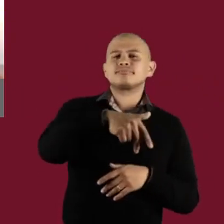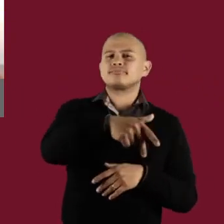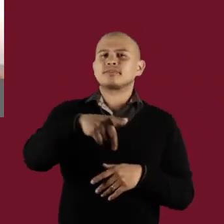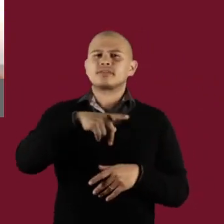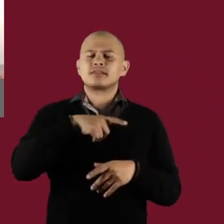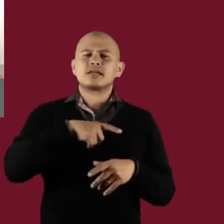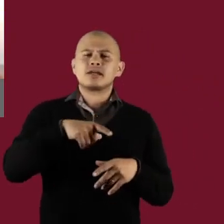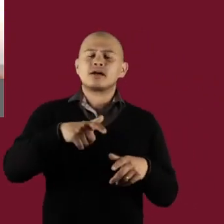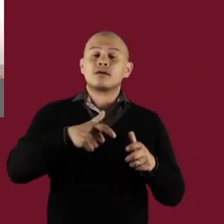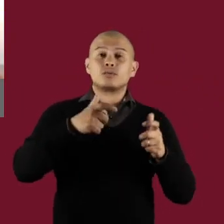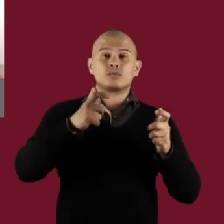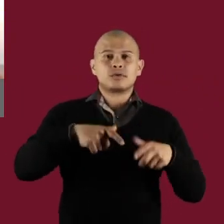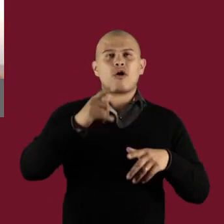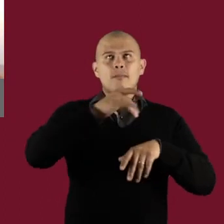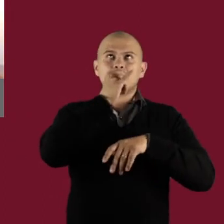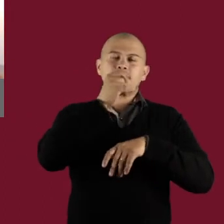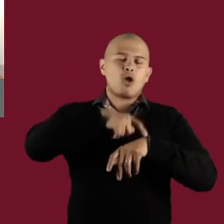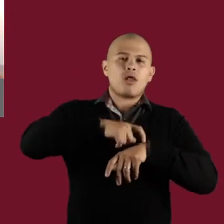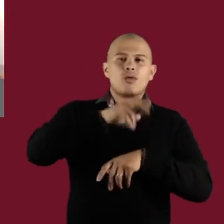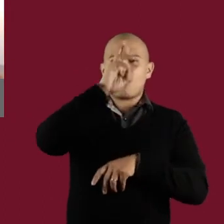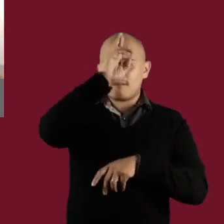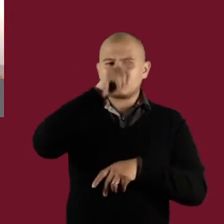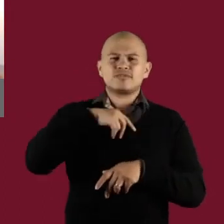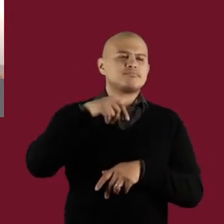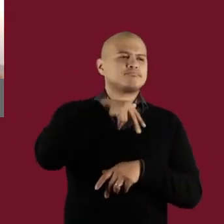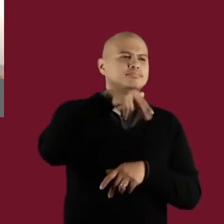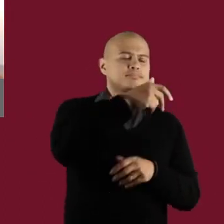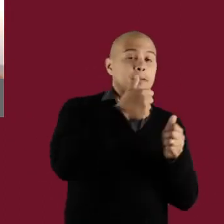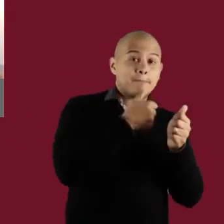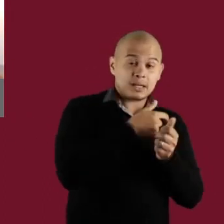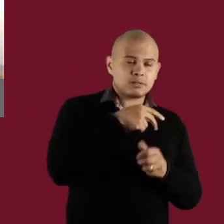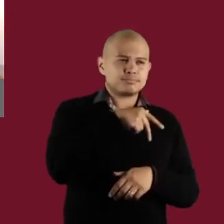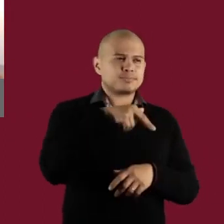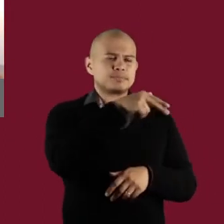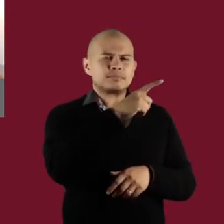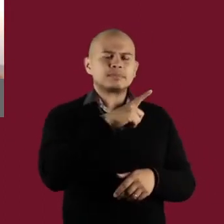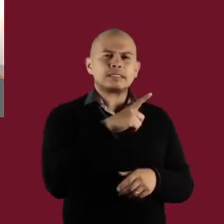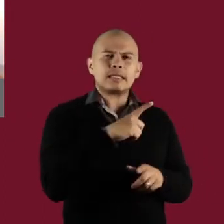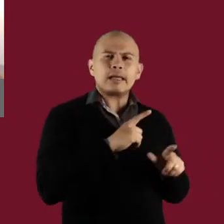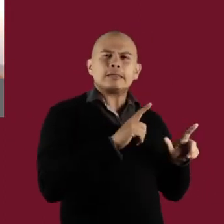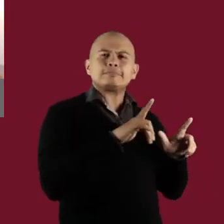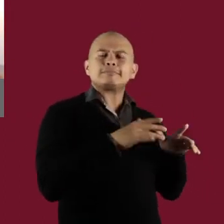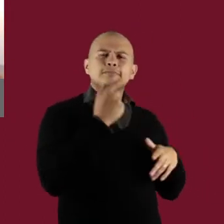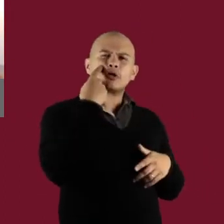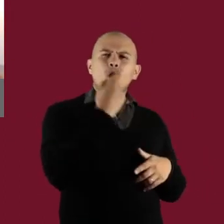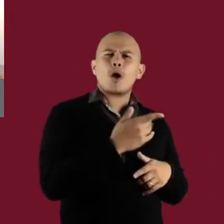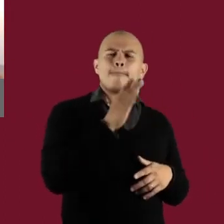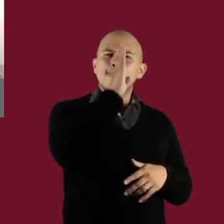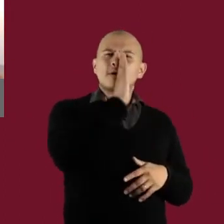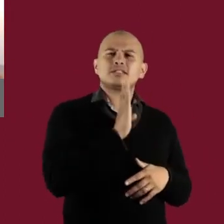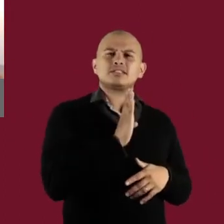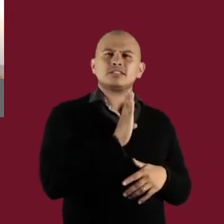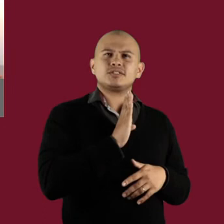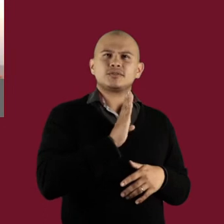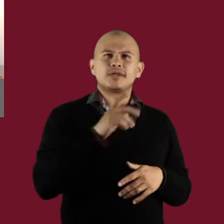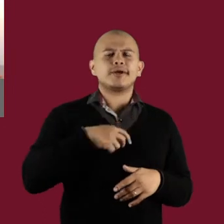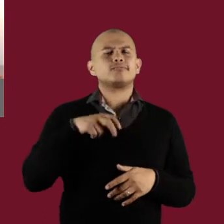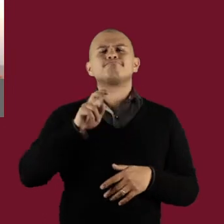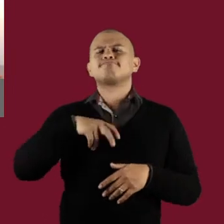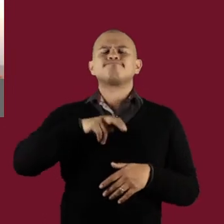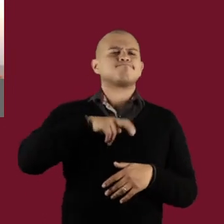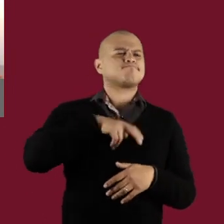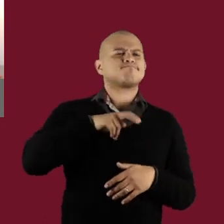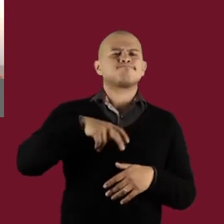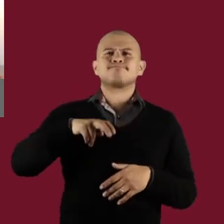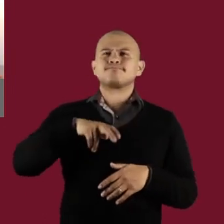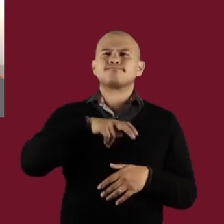na hora do almoço ali, sai para fazer alguma coisa mais perto. Bom, e eu, me aproximando do consulado, quando